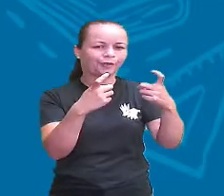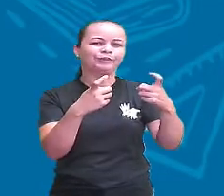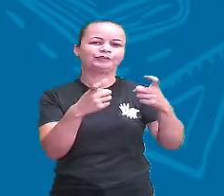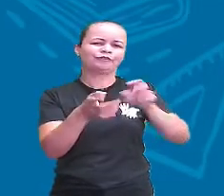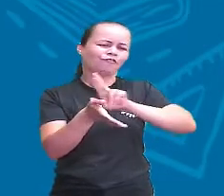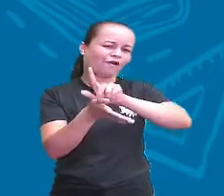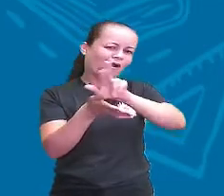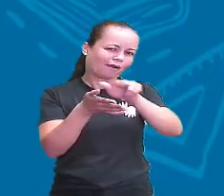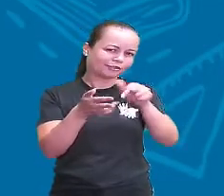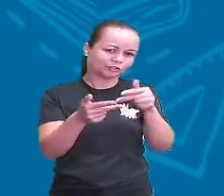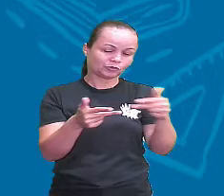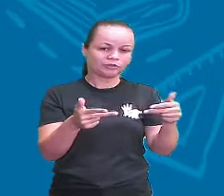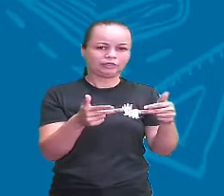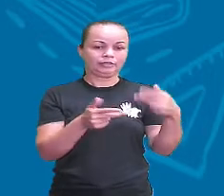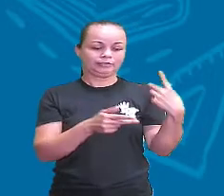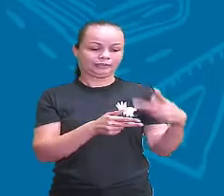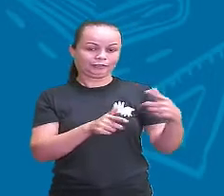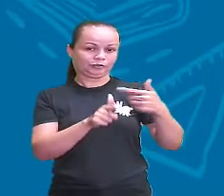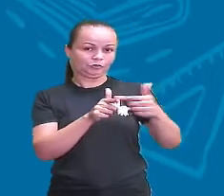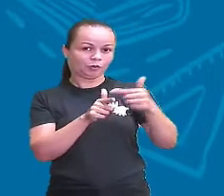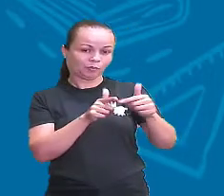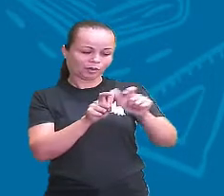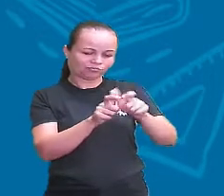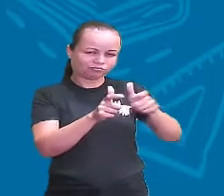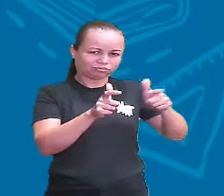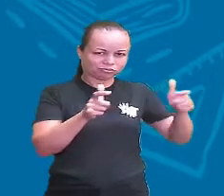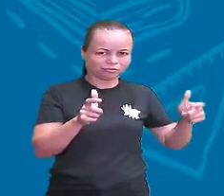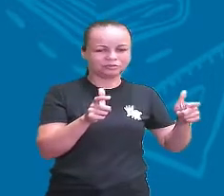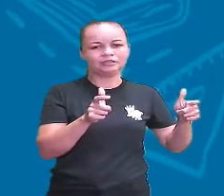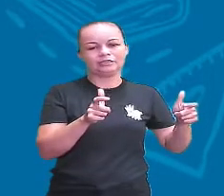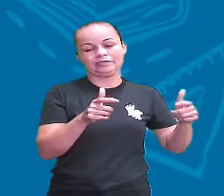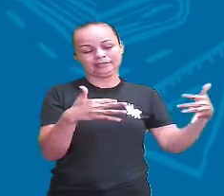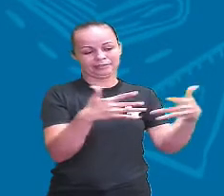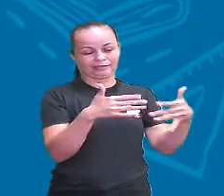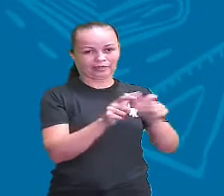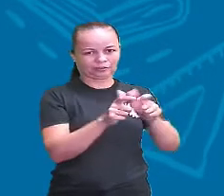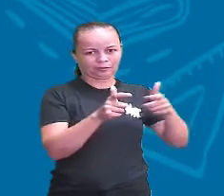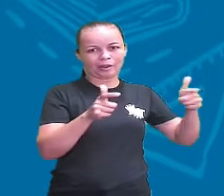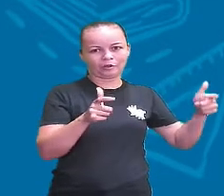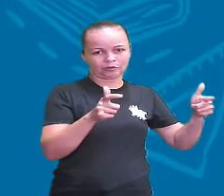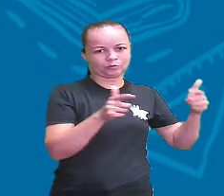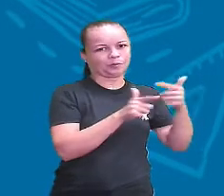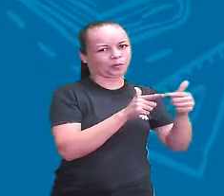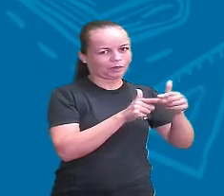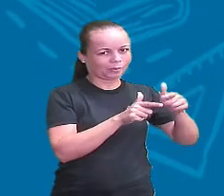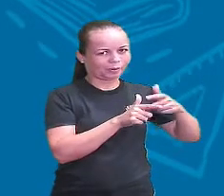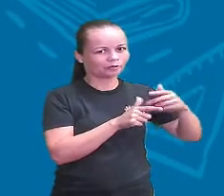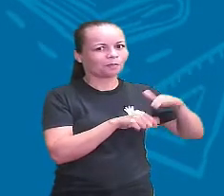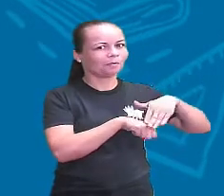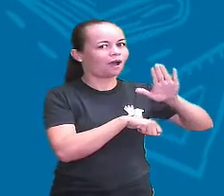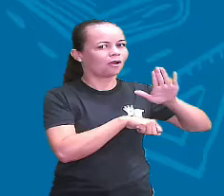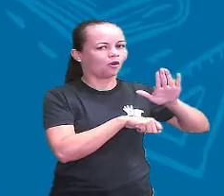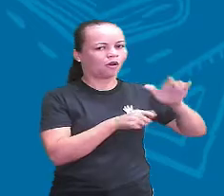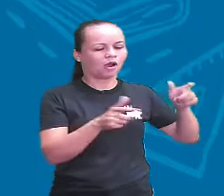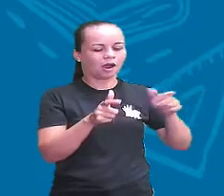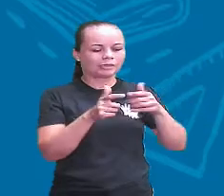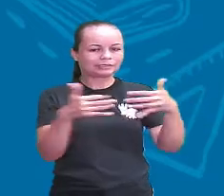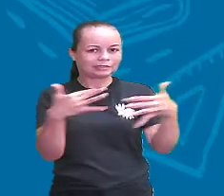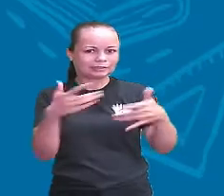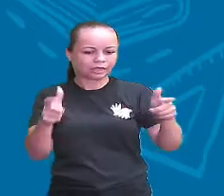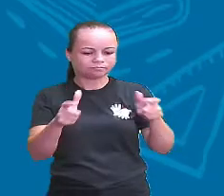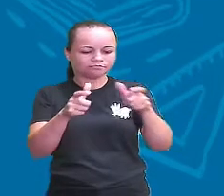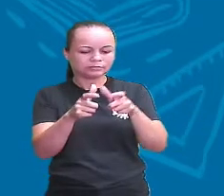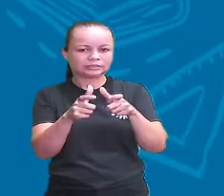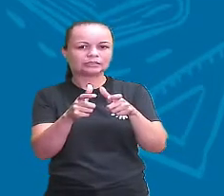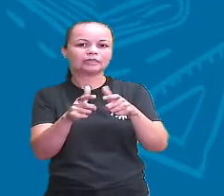geralmente do tamanho da cidade em que se habita. Nas cidades maiores, os problemas vão ser bem maiores. Em cidades pequenas, os problemas vão